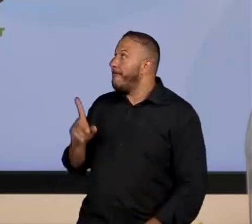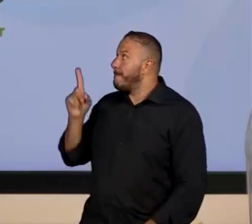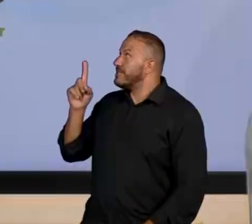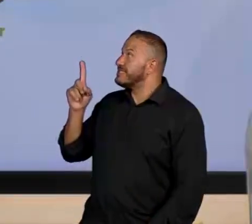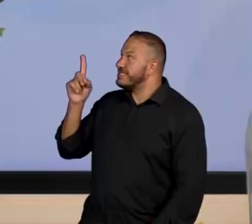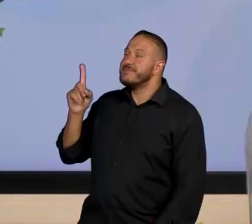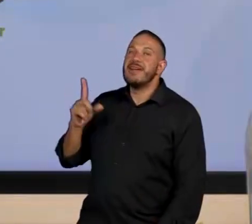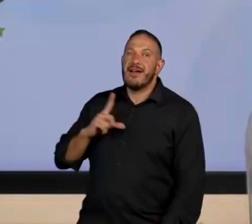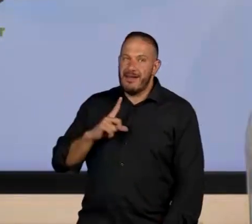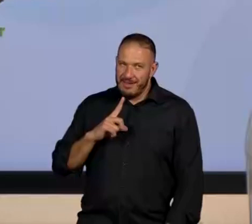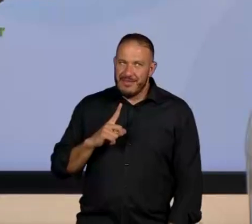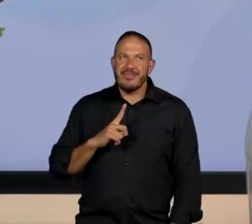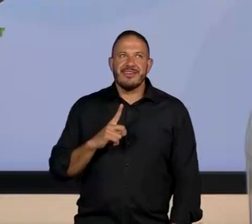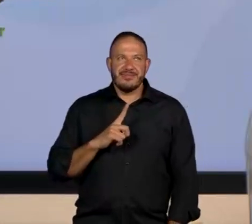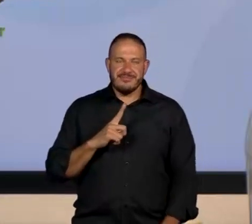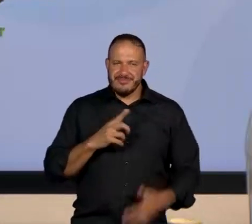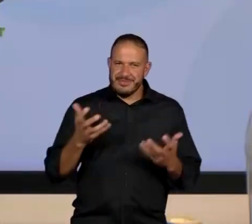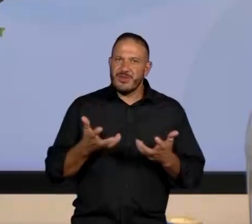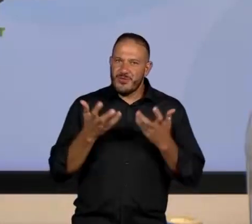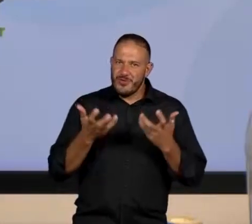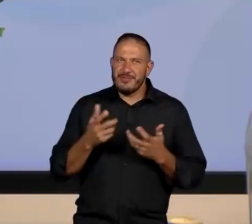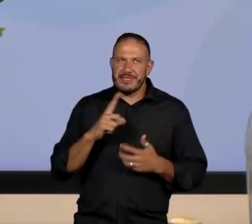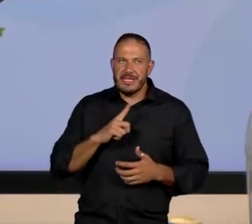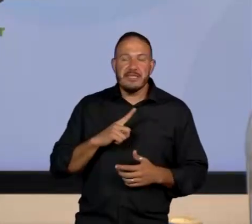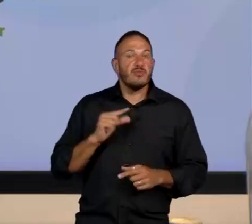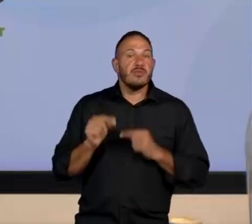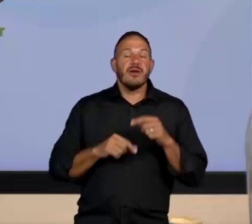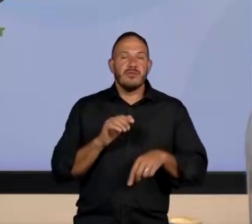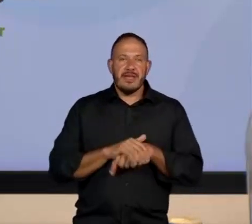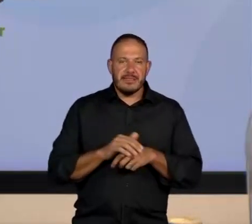tenho. O que acontece com tudo isso? As